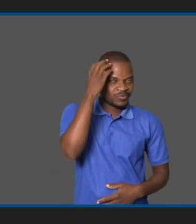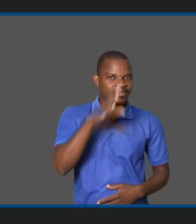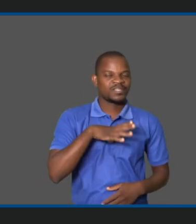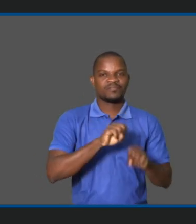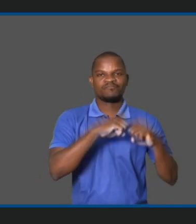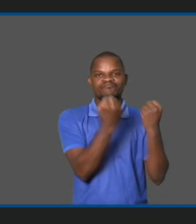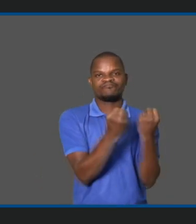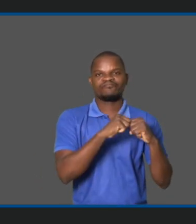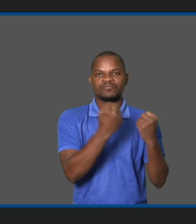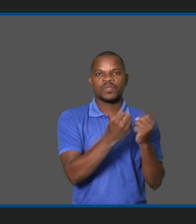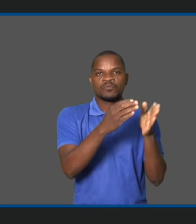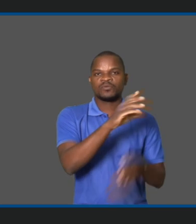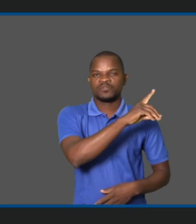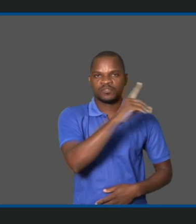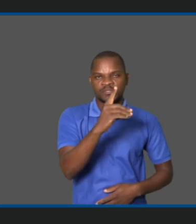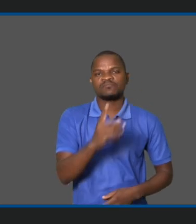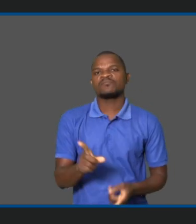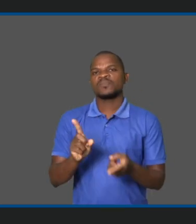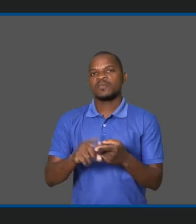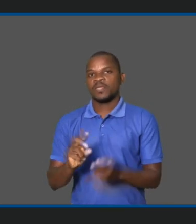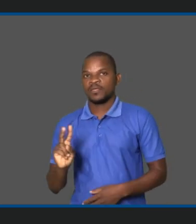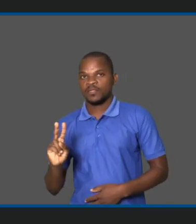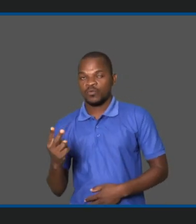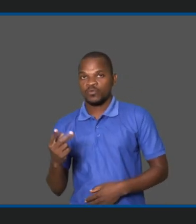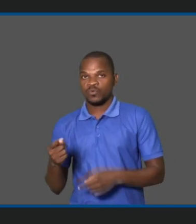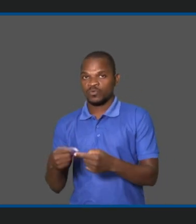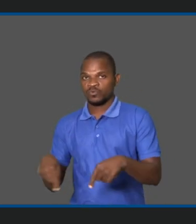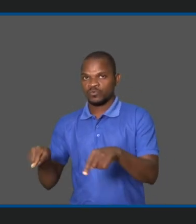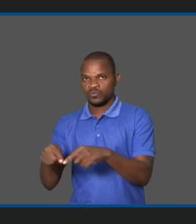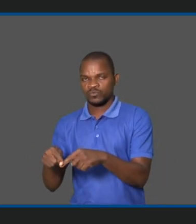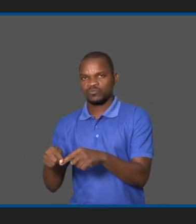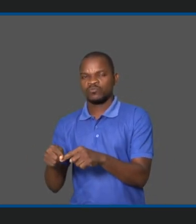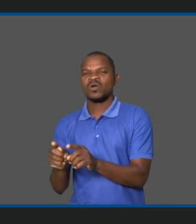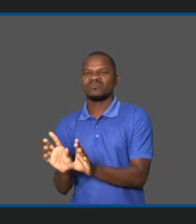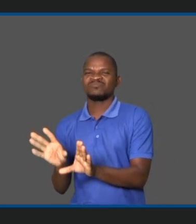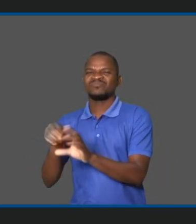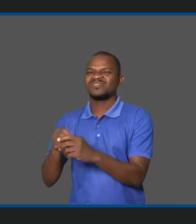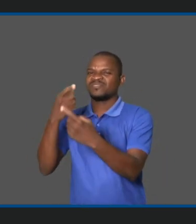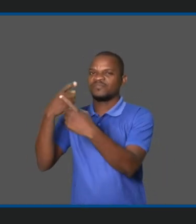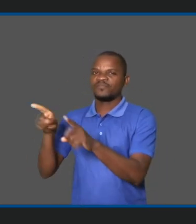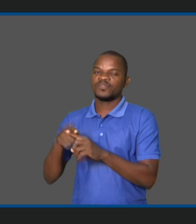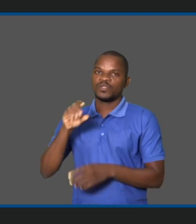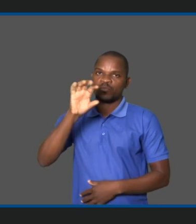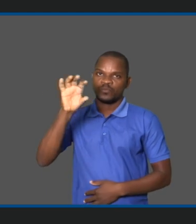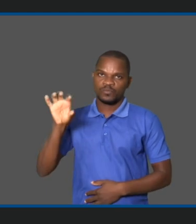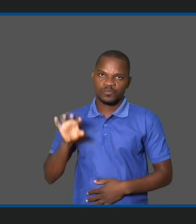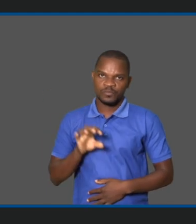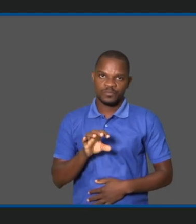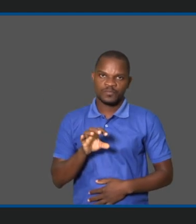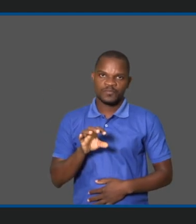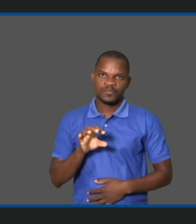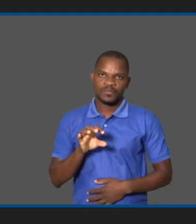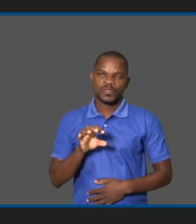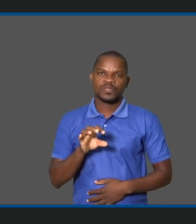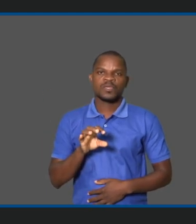congrega todas as delegações provinciais, membros do famaote. E todos os dias, às